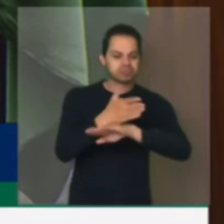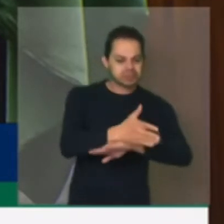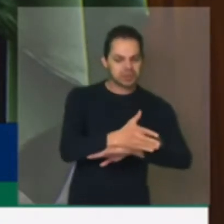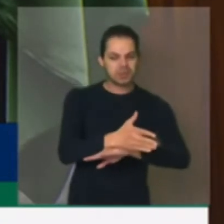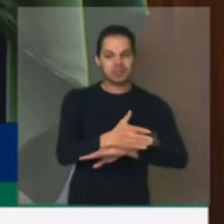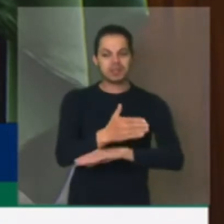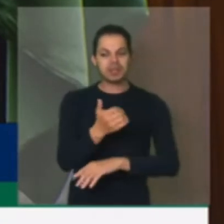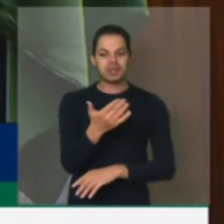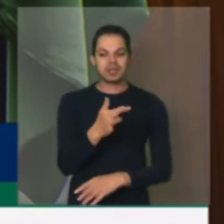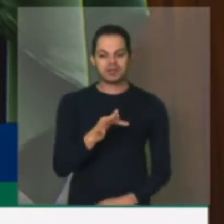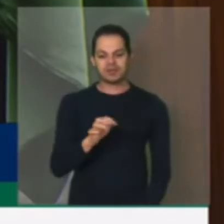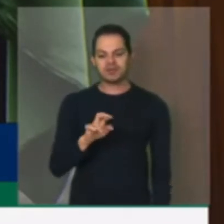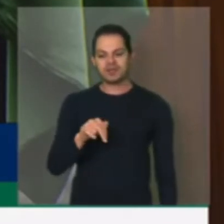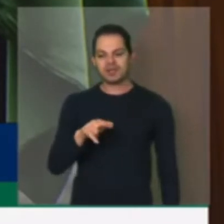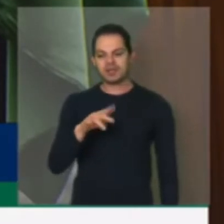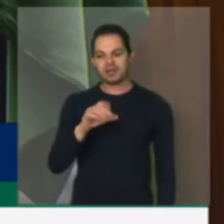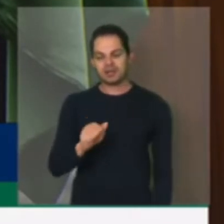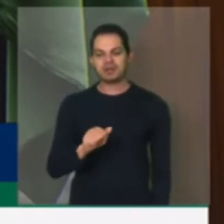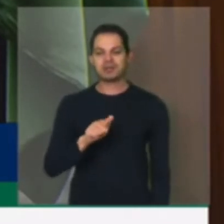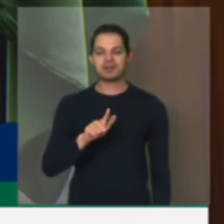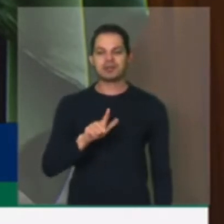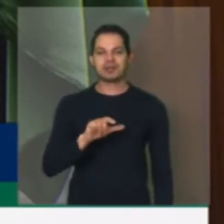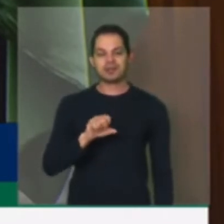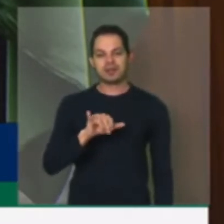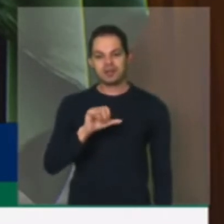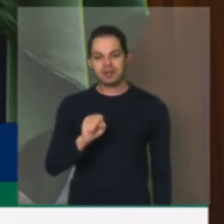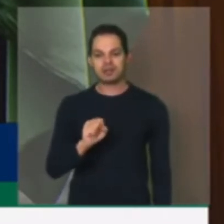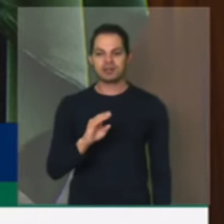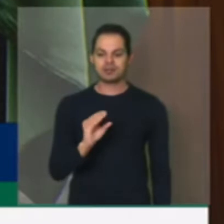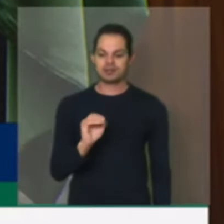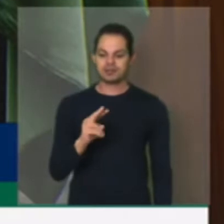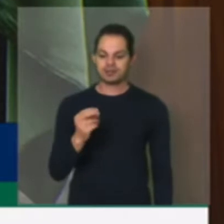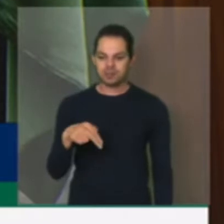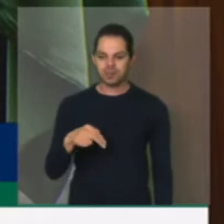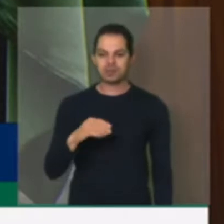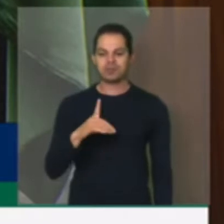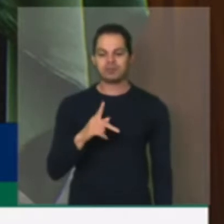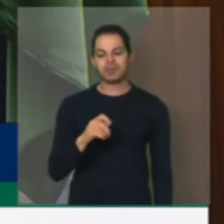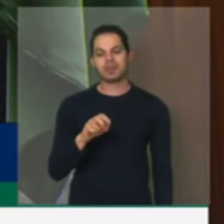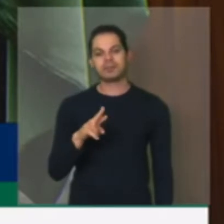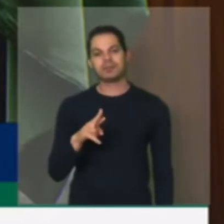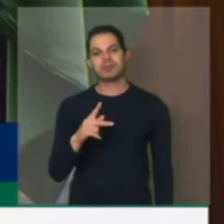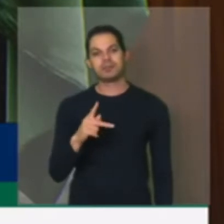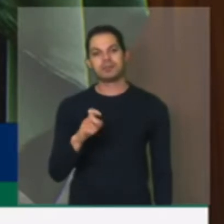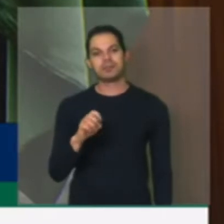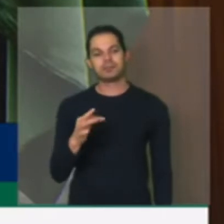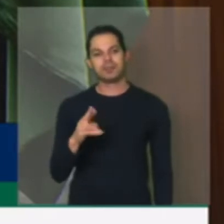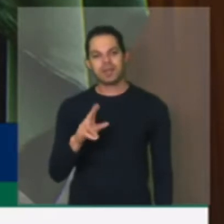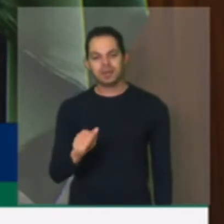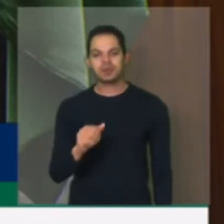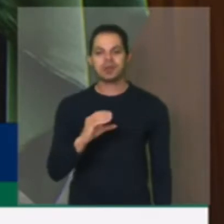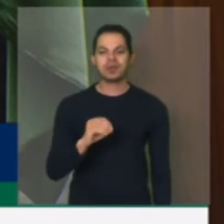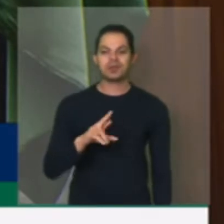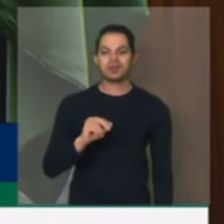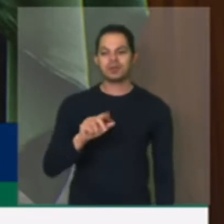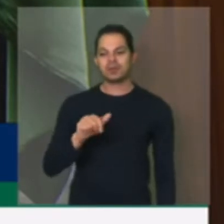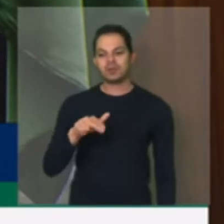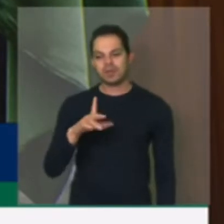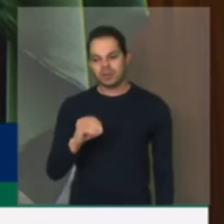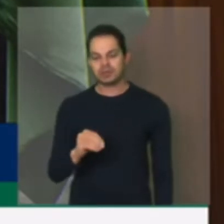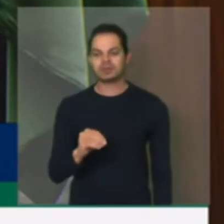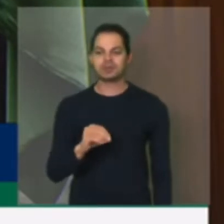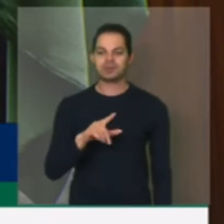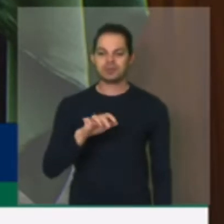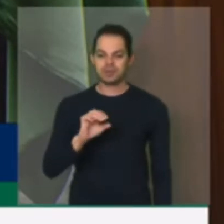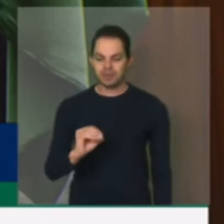deputada Fernanda, deputada Gleice, deputado Bongás, deputada Perpétua, deputado Orlando, deputado Léo,